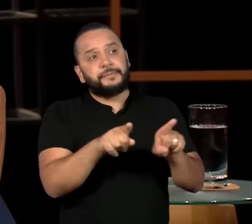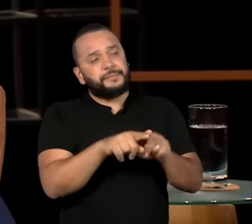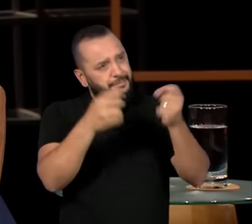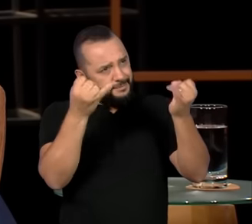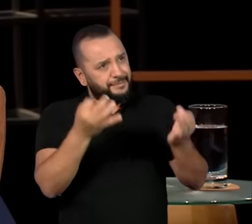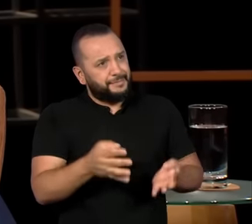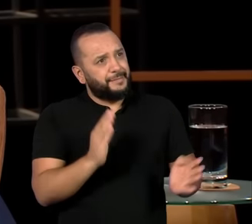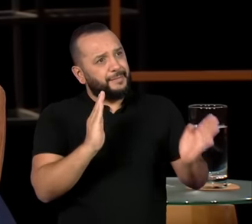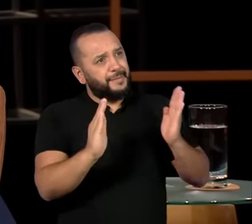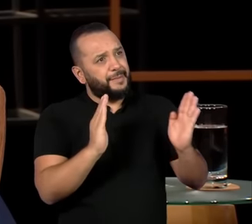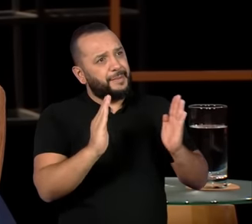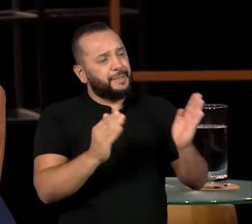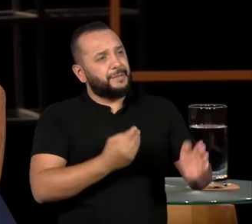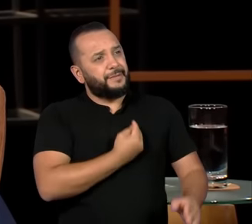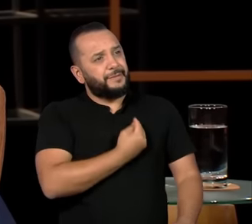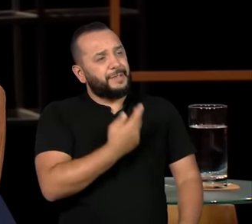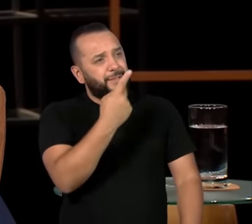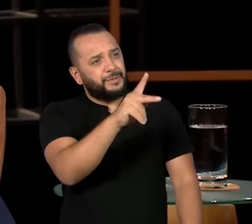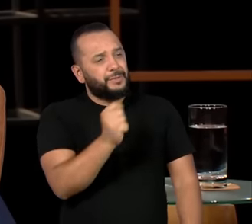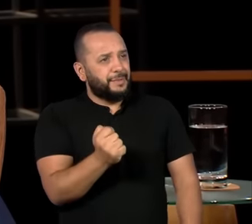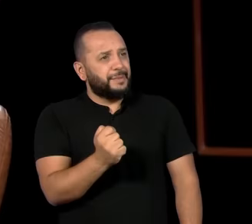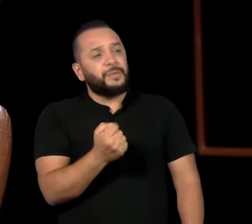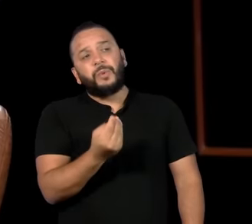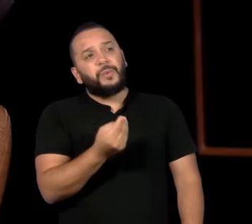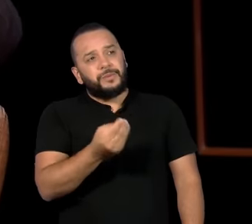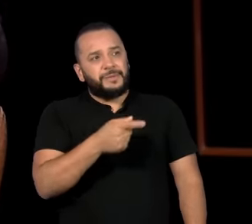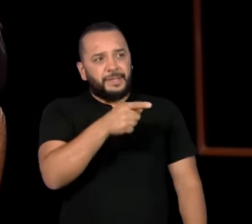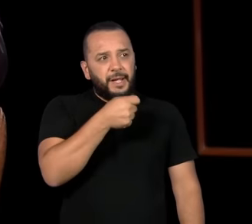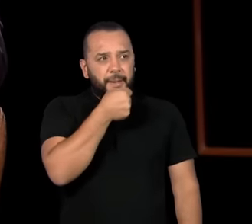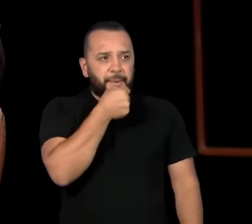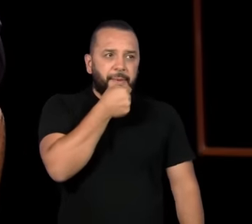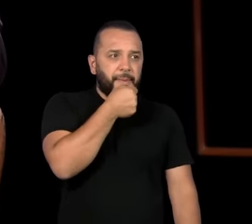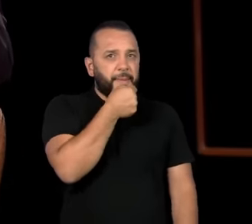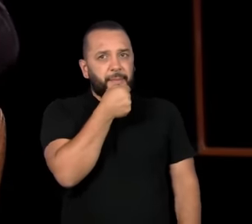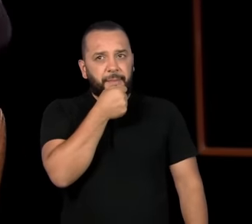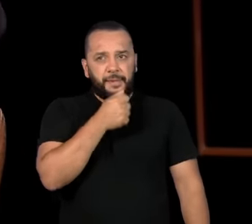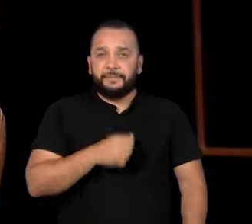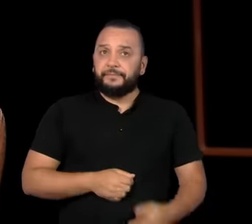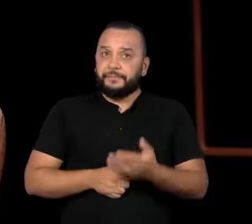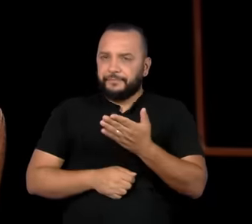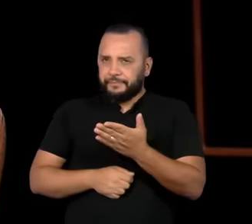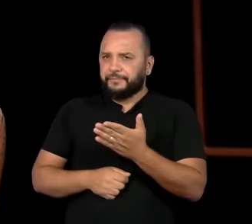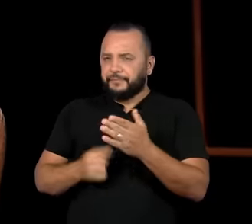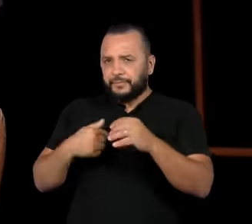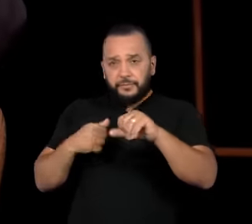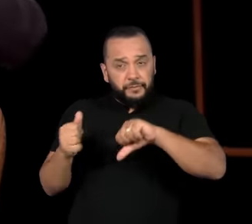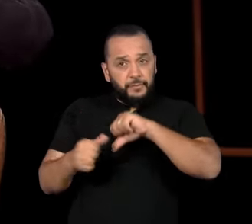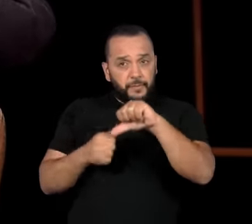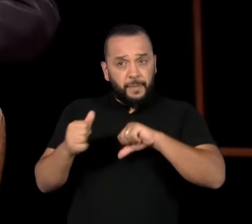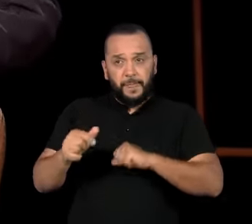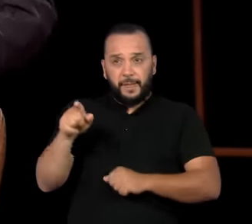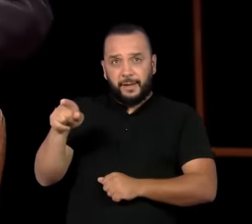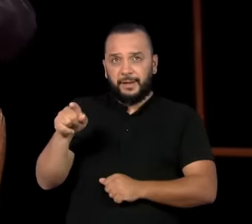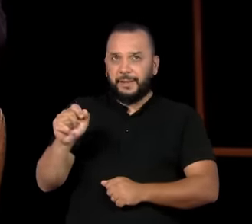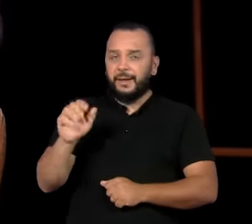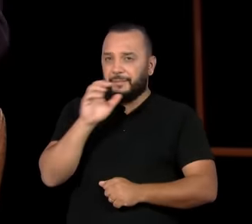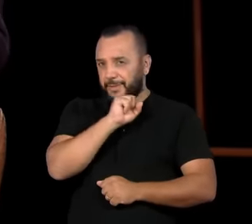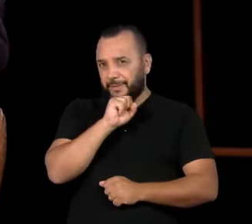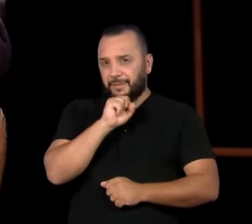esse período dos programas de calouros, de rádio e TV. Veja bem, só vou mudar um pouquinho dessa coisa aí.